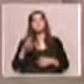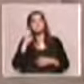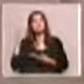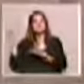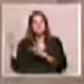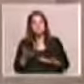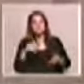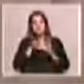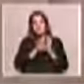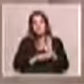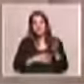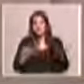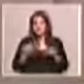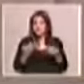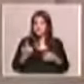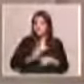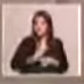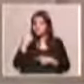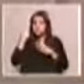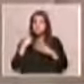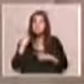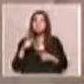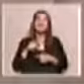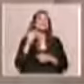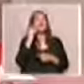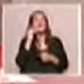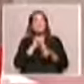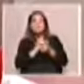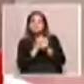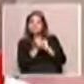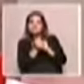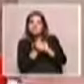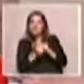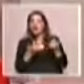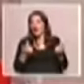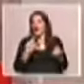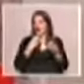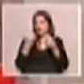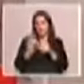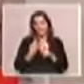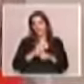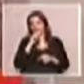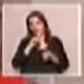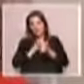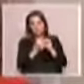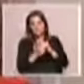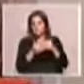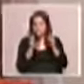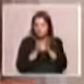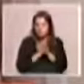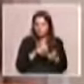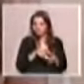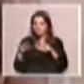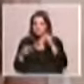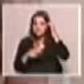Há de facto que pensar um pouco nesta adequação, tudo de facto se adequa, não é? Tudo se transforma e